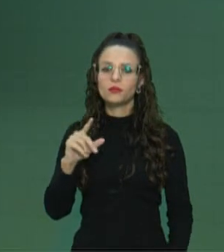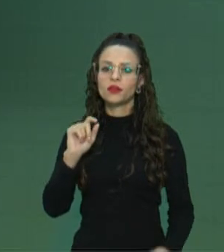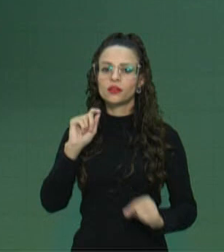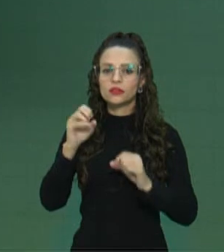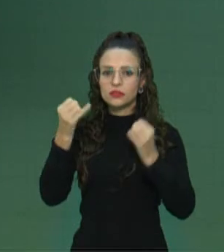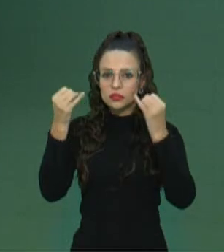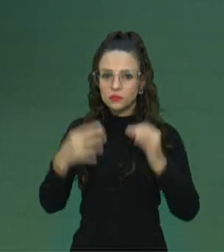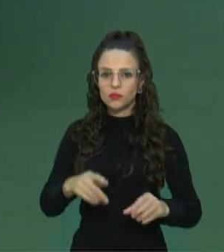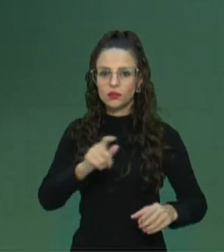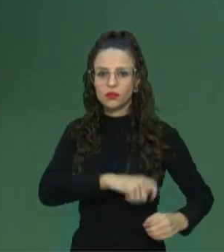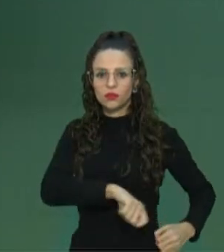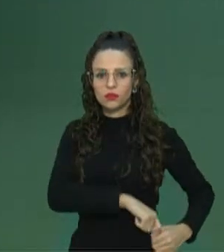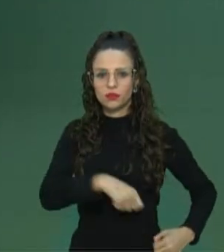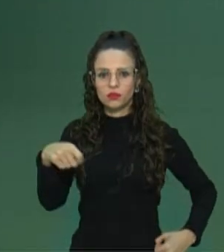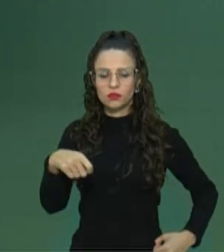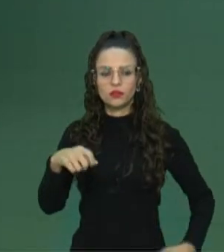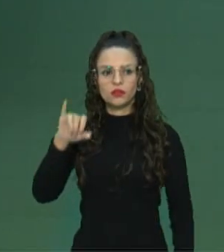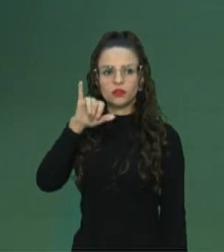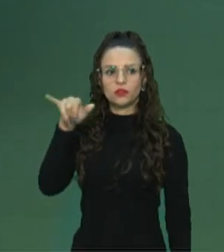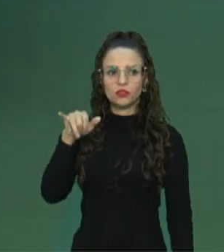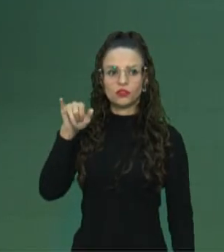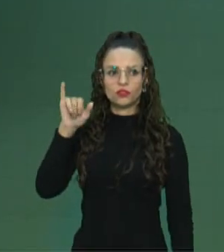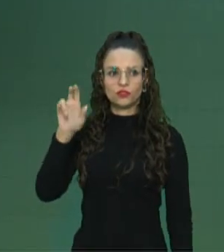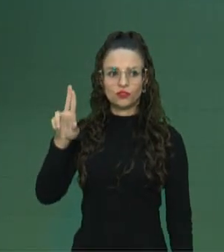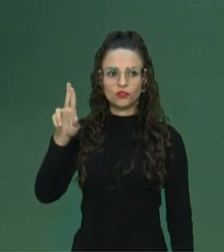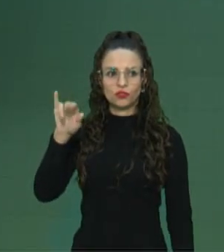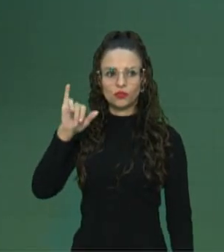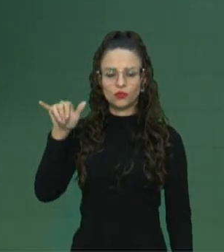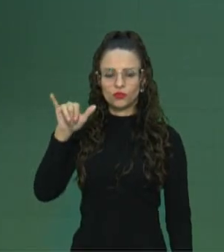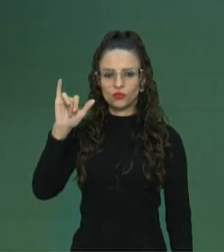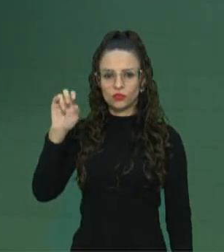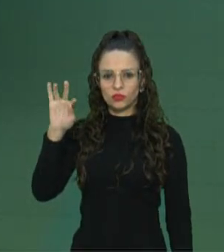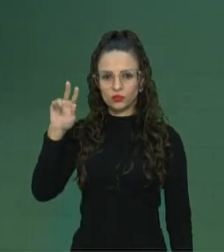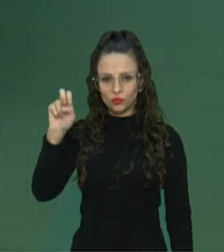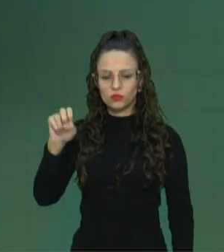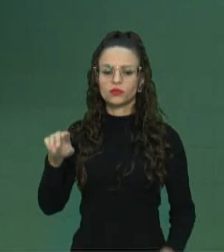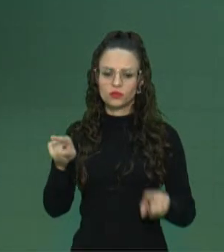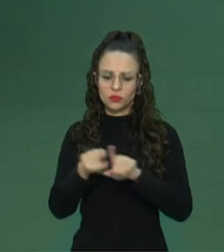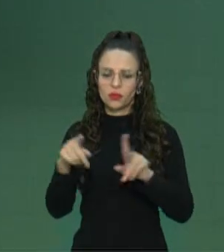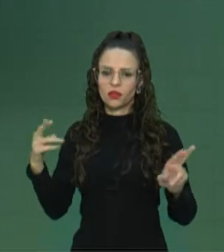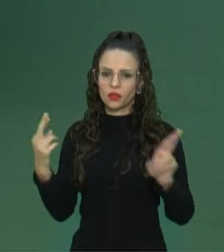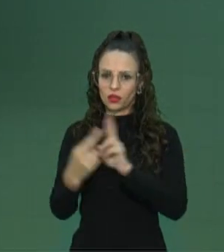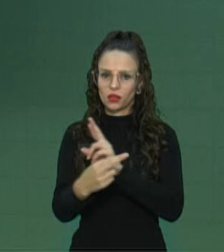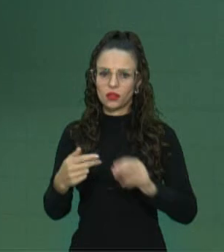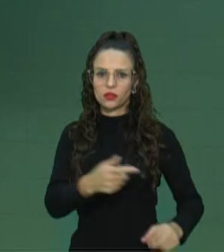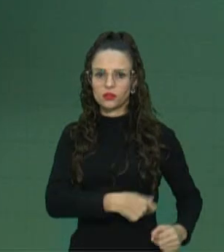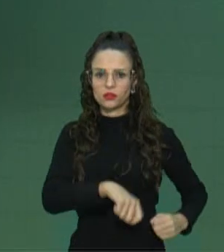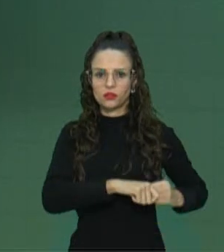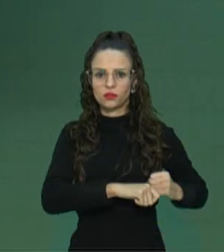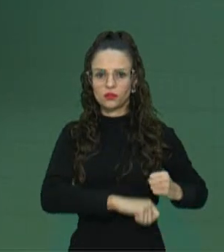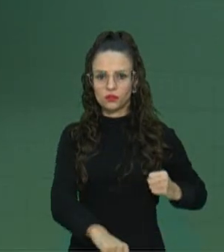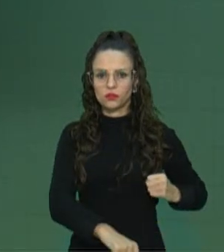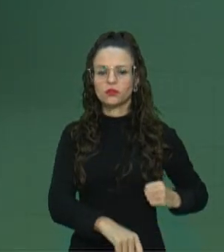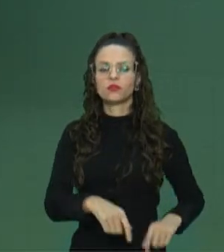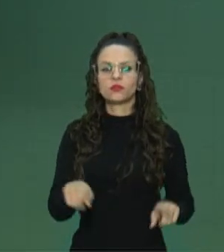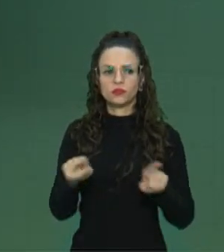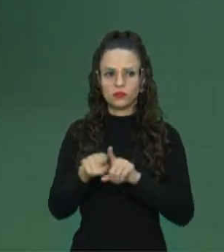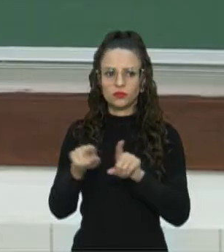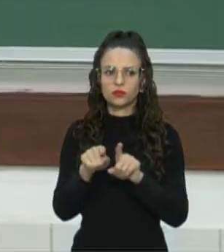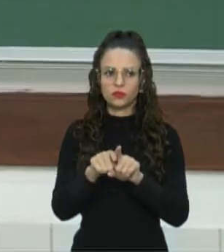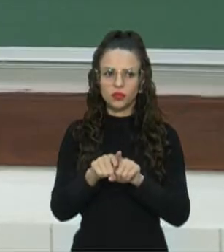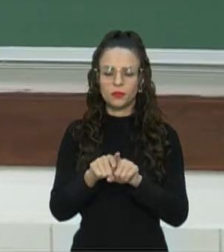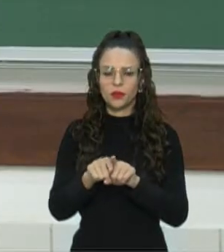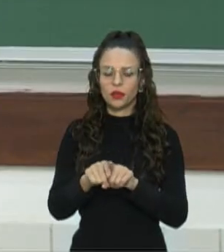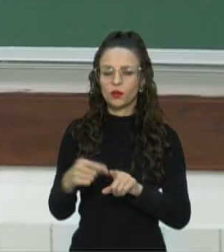do jiu-jitsu? Então aqui o MMA também tem relação com o jiu-jitsu, né? Tem relação com um dos precursores do